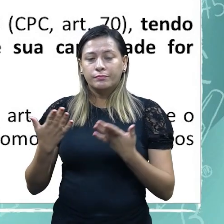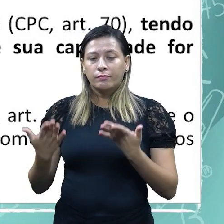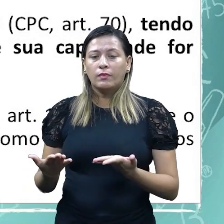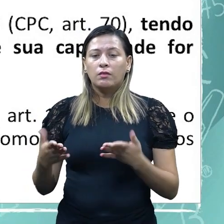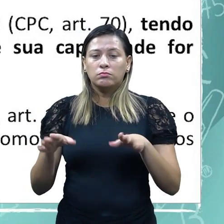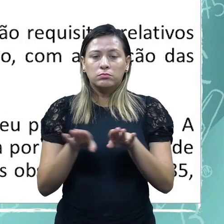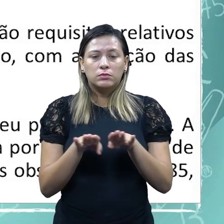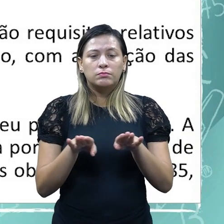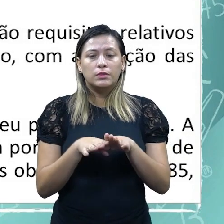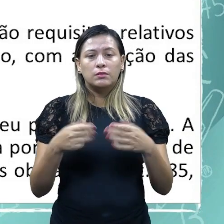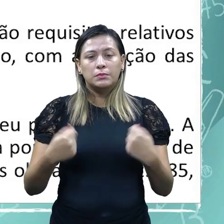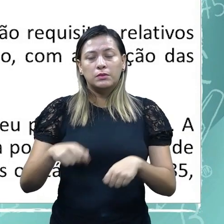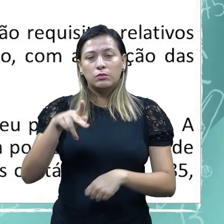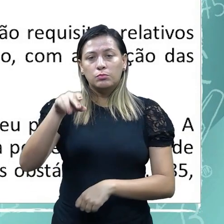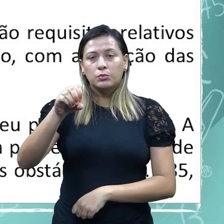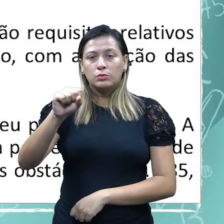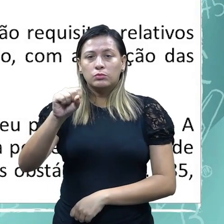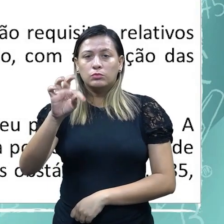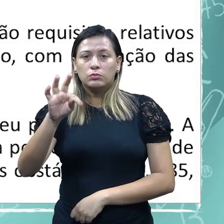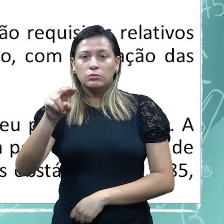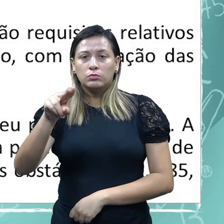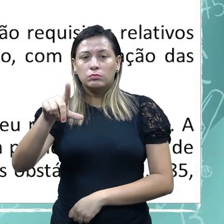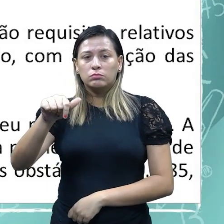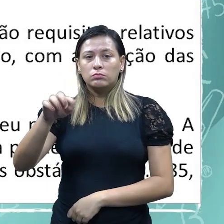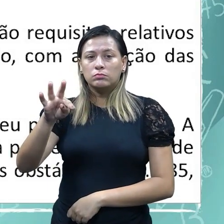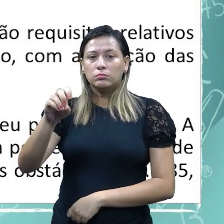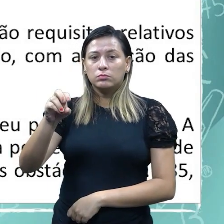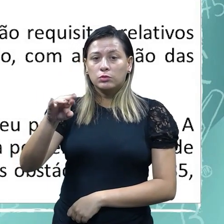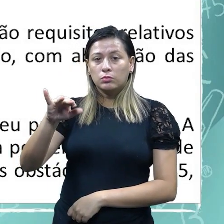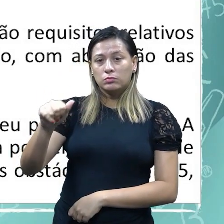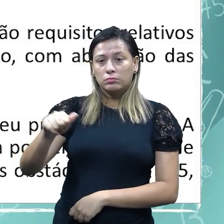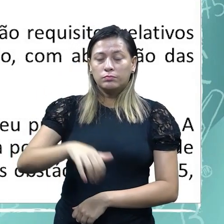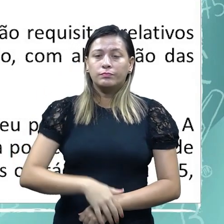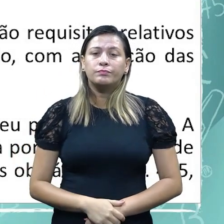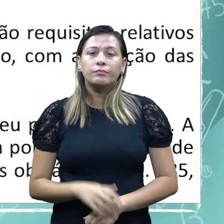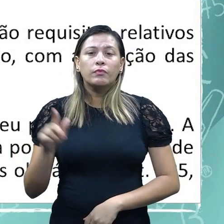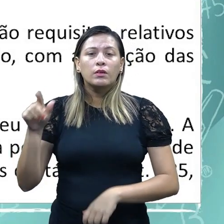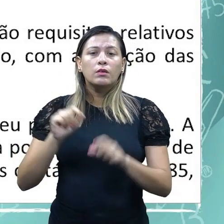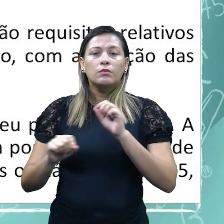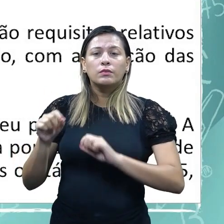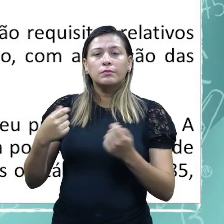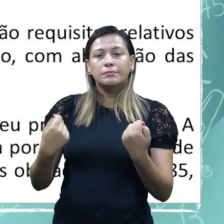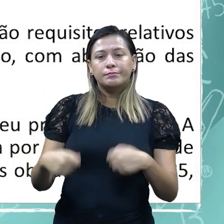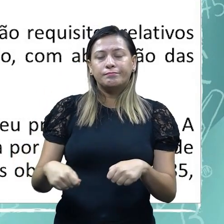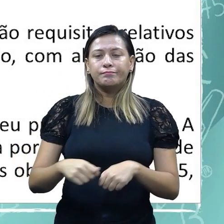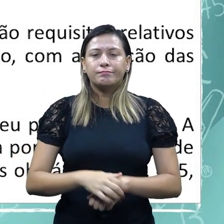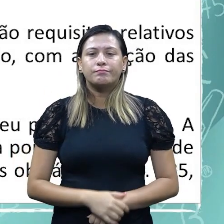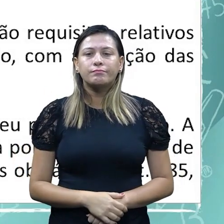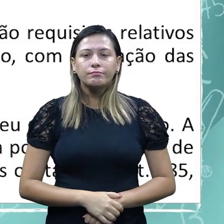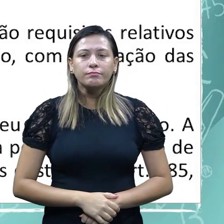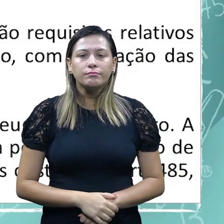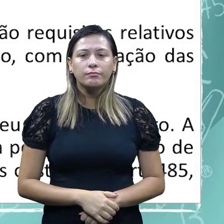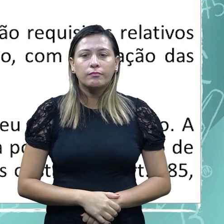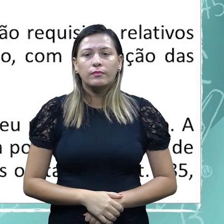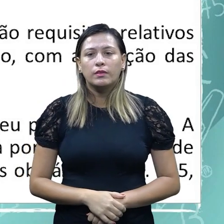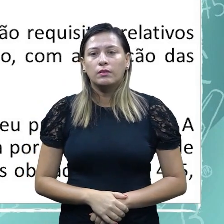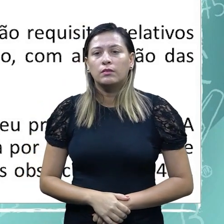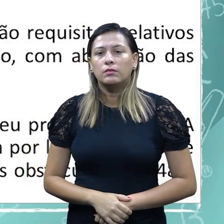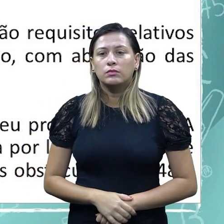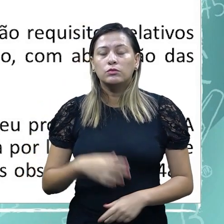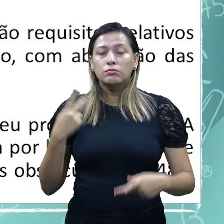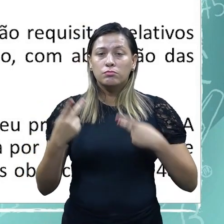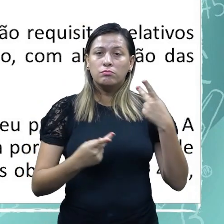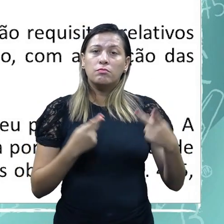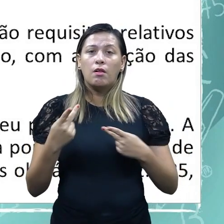no caso. A capacidade postulatória é a capacidade de falar em juízo, tá? Então